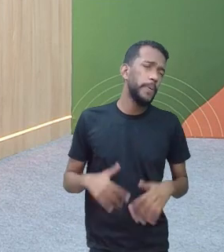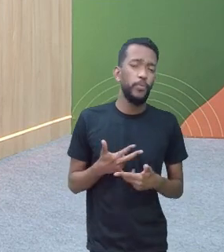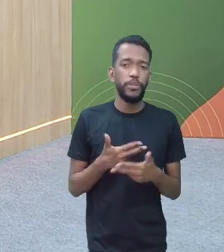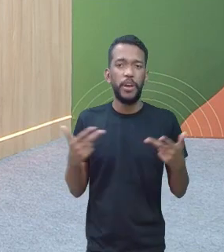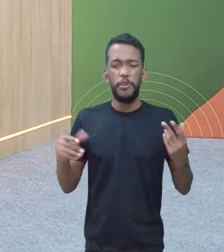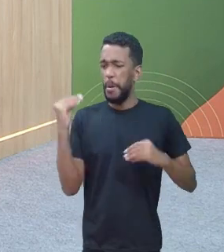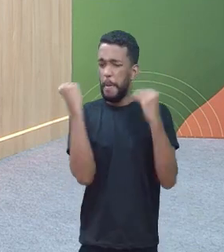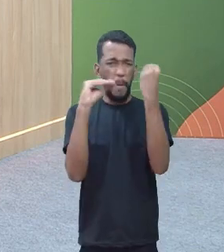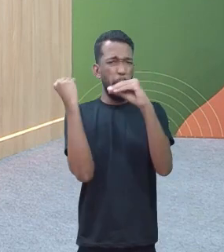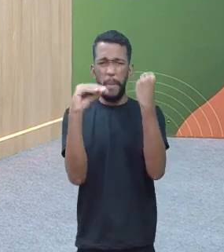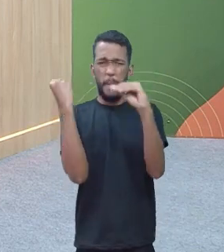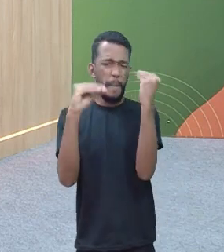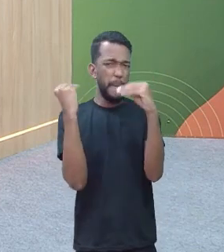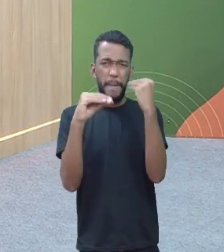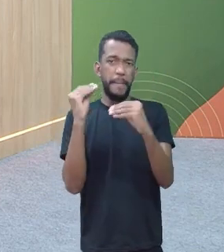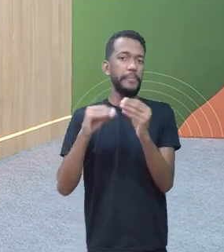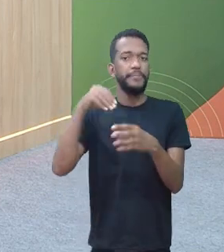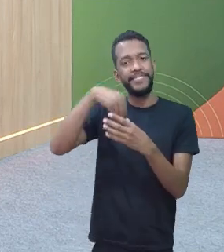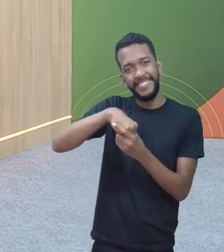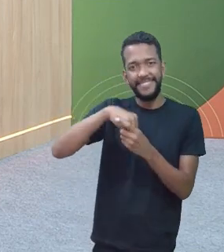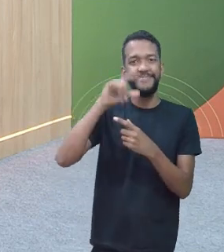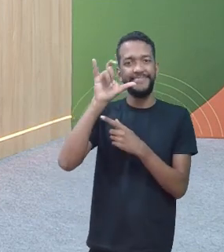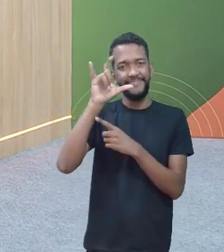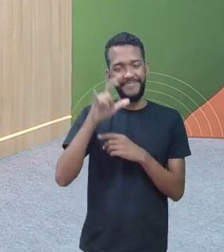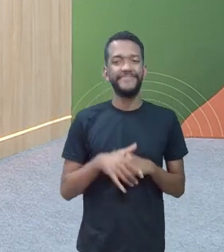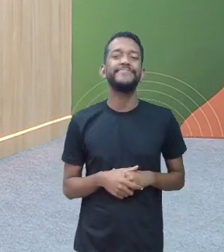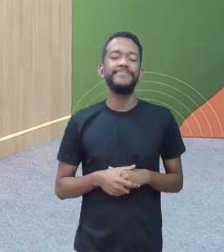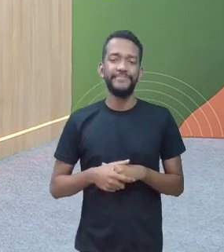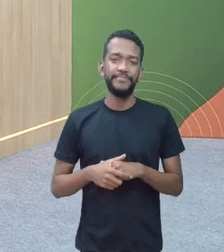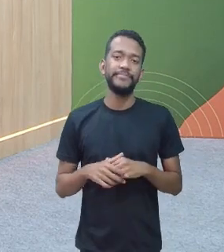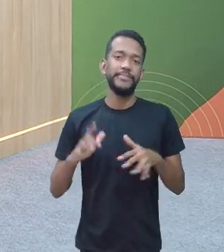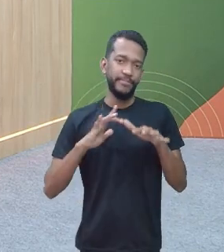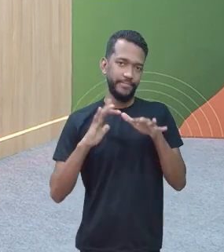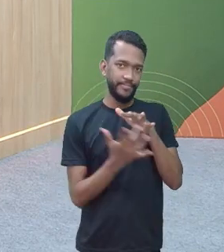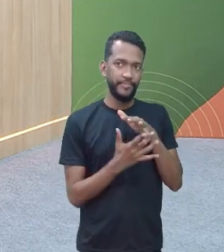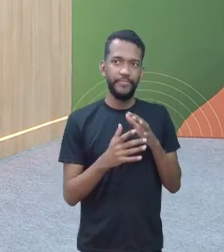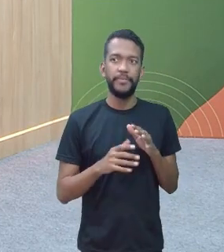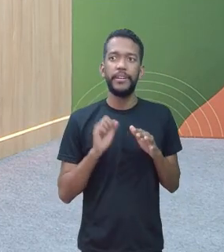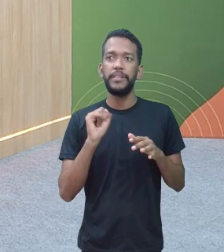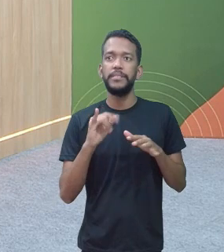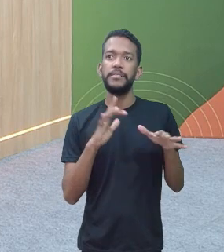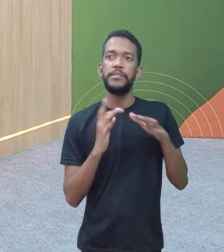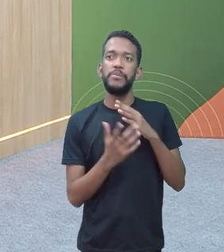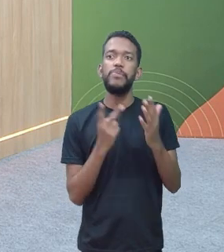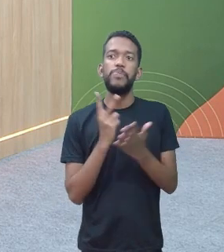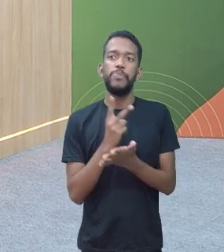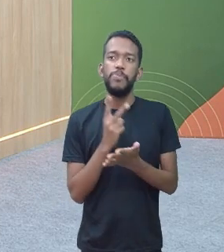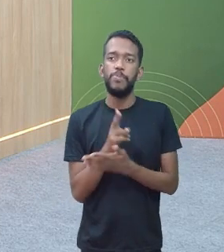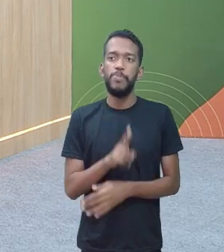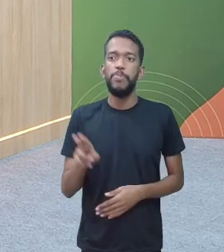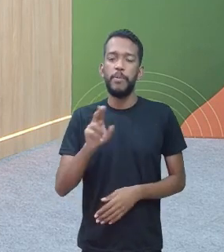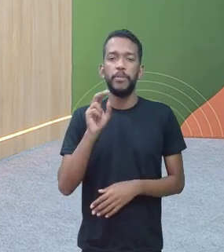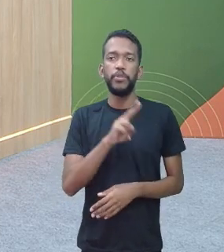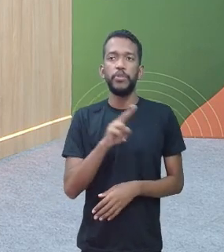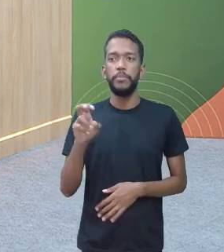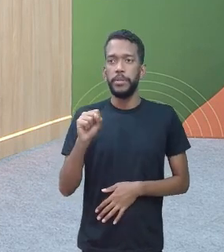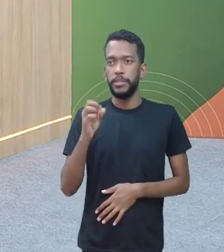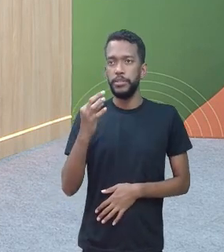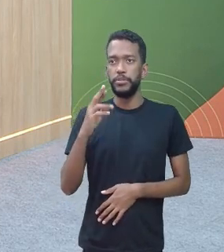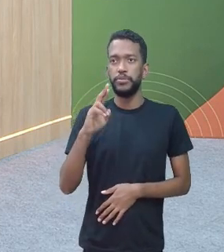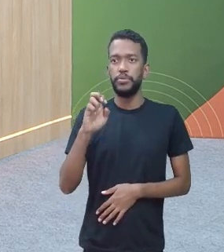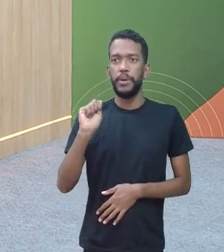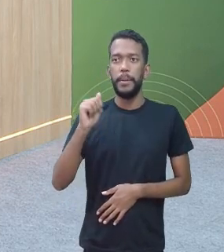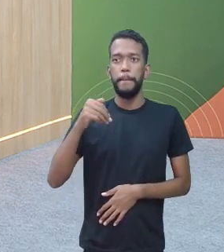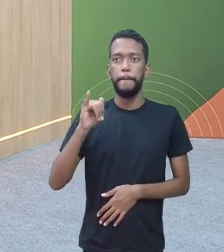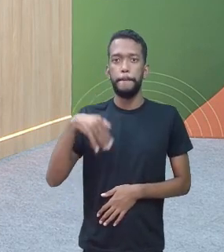gente coloca nas redes sociais, né? Ó, uma rede social que a gente usa muito são os streams, né? De filme,